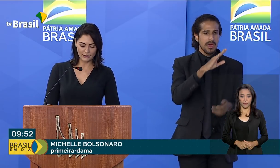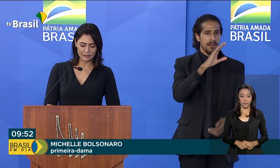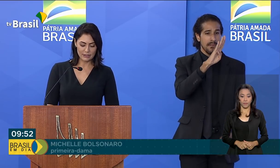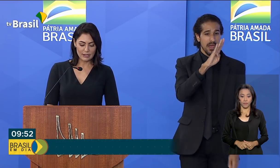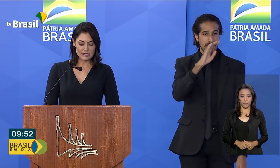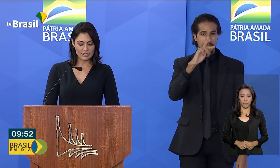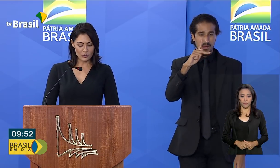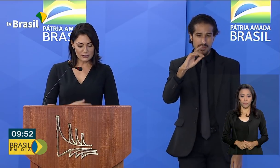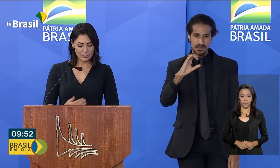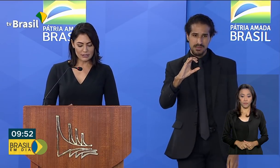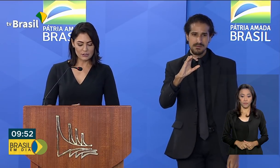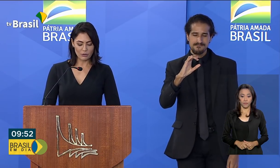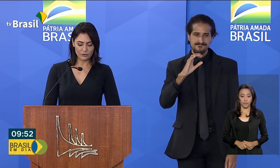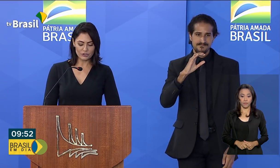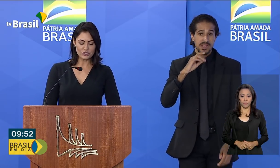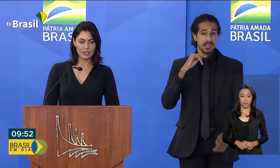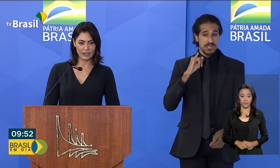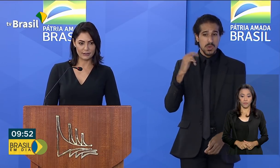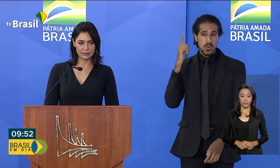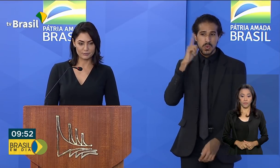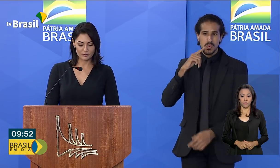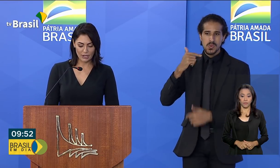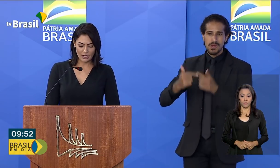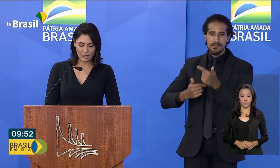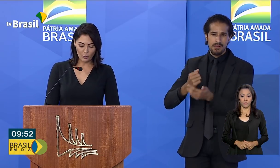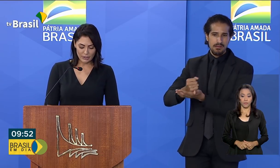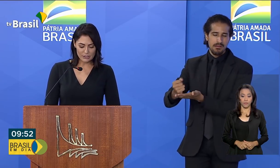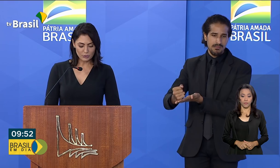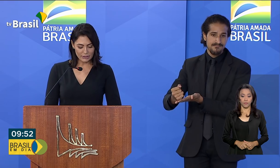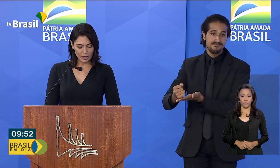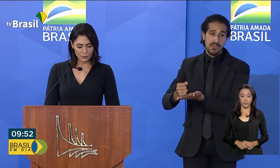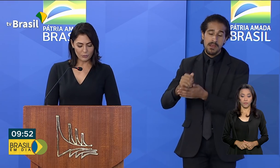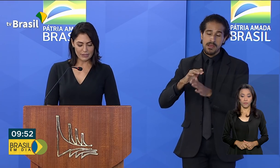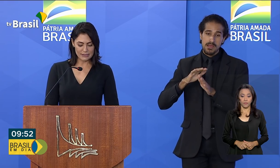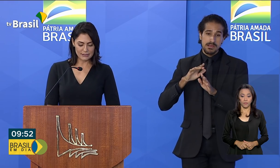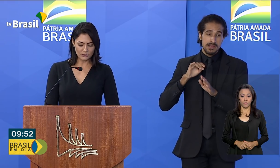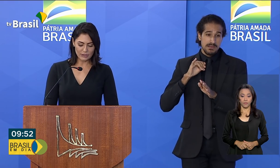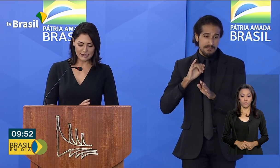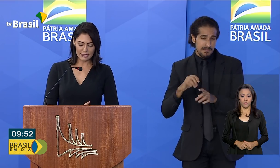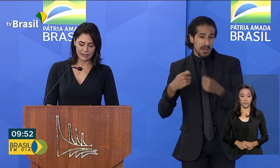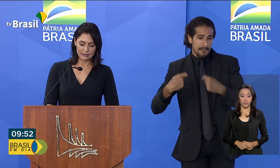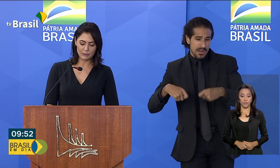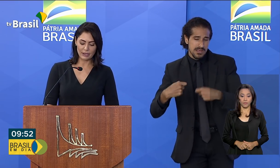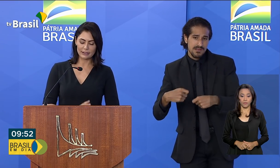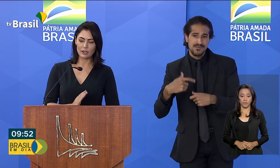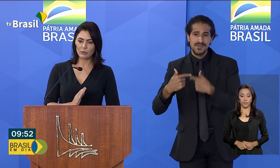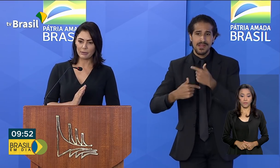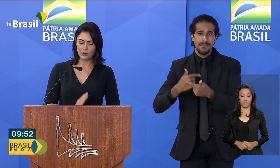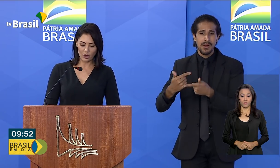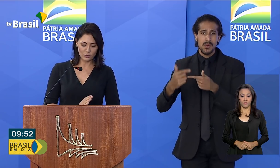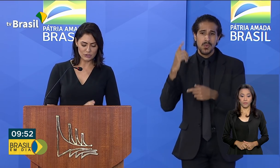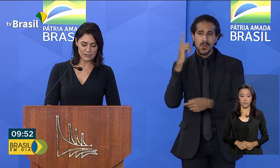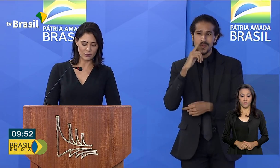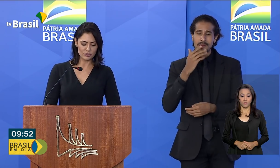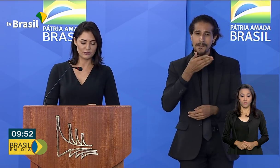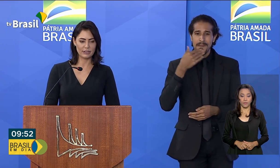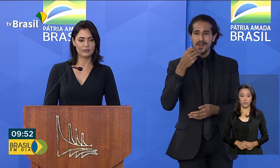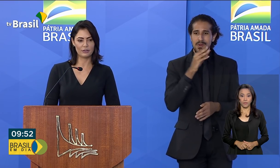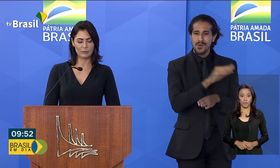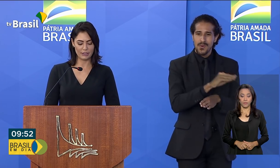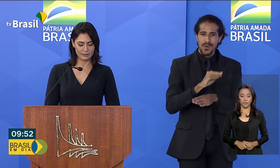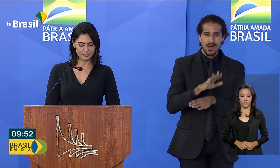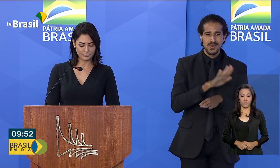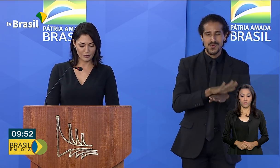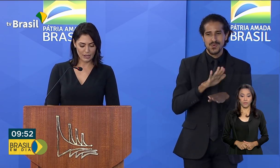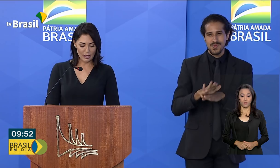continuada se conseguisse uma fonte de renda. E, ao mesmo tempo, precisando dessa renda para dar uma melhor condição de